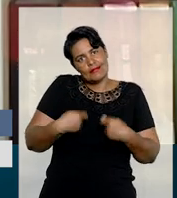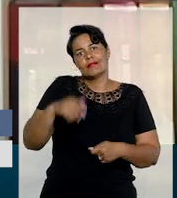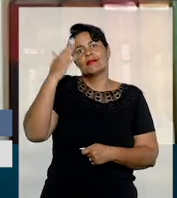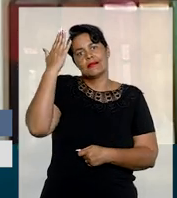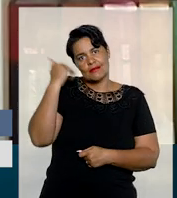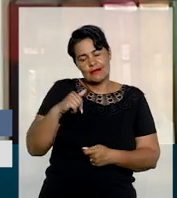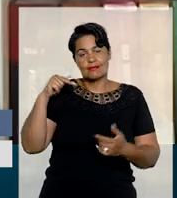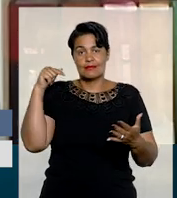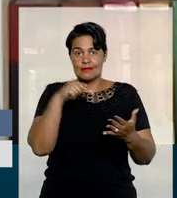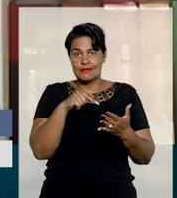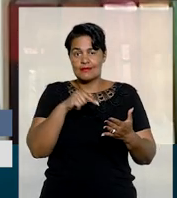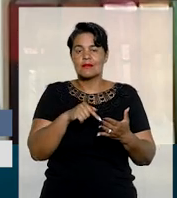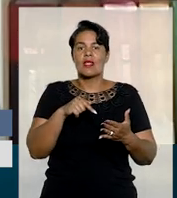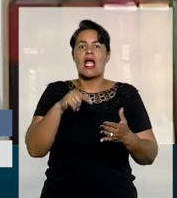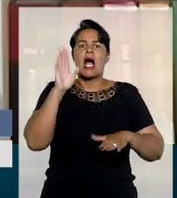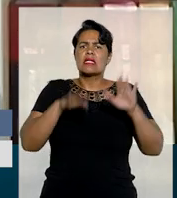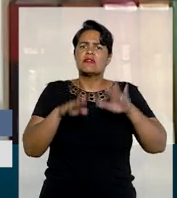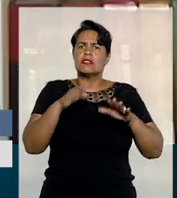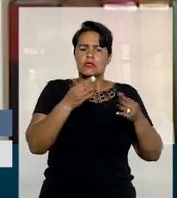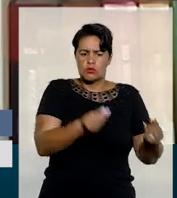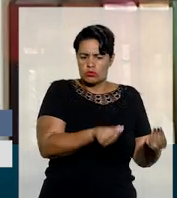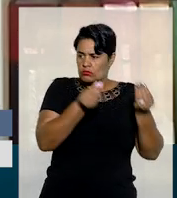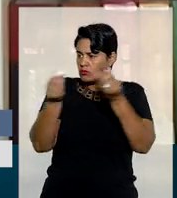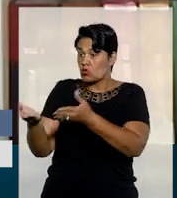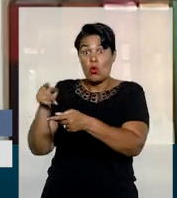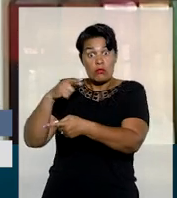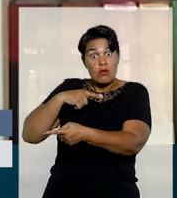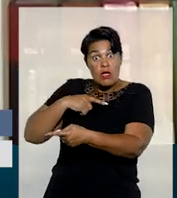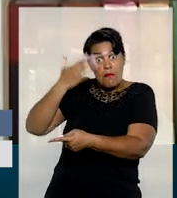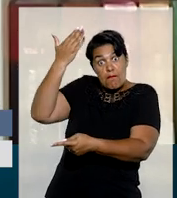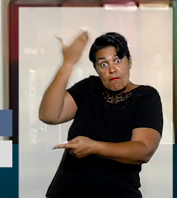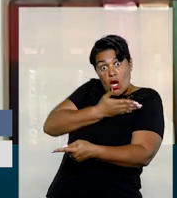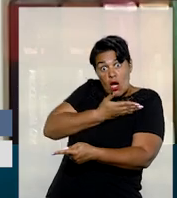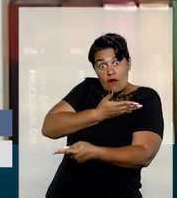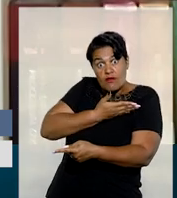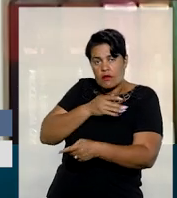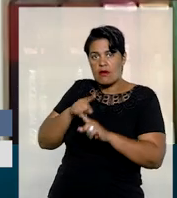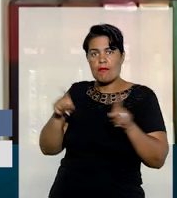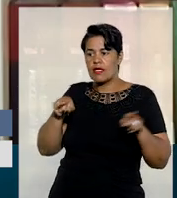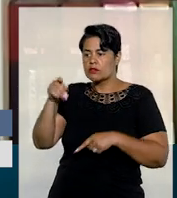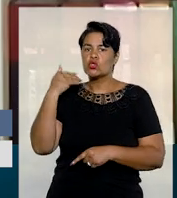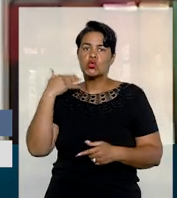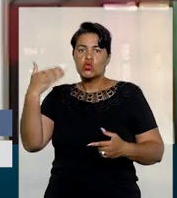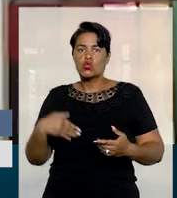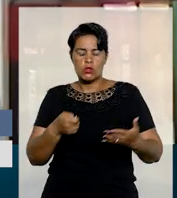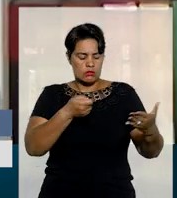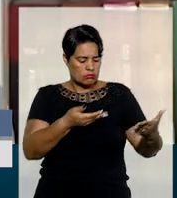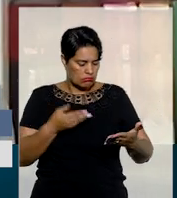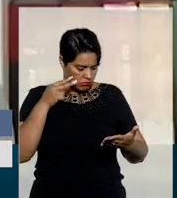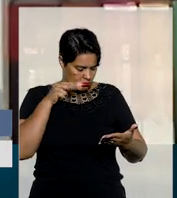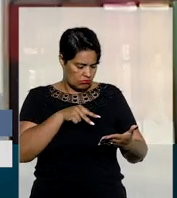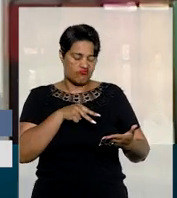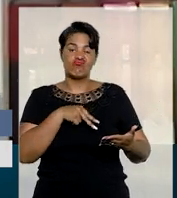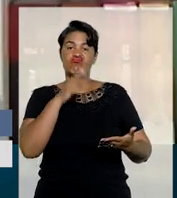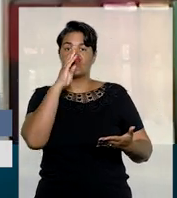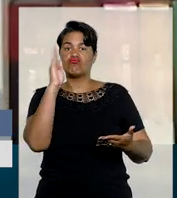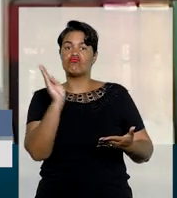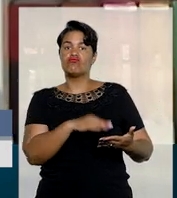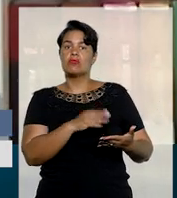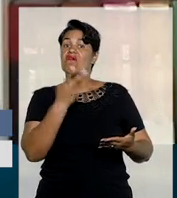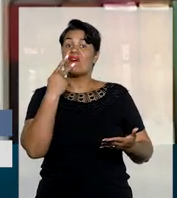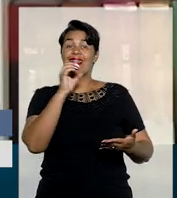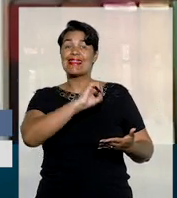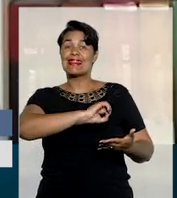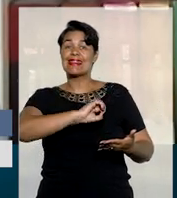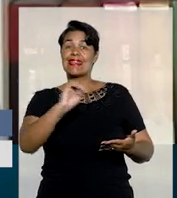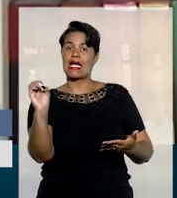argumento também, eventualmente, alguma prova que a parte tenha produzido e sobre a qual o juiz não tenha feito qualquer valoração,